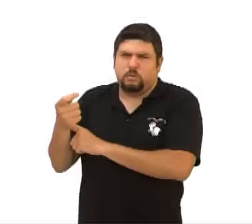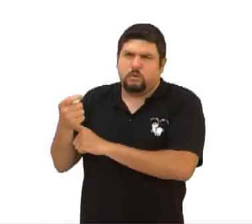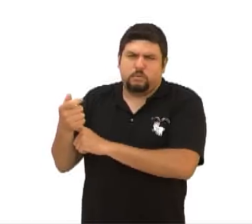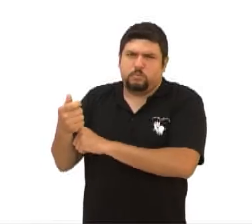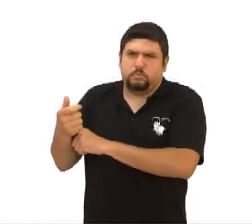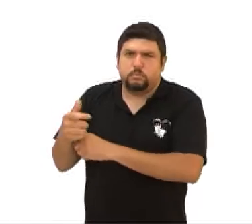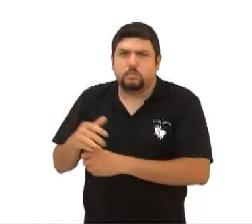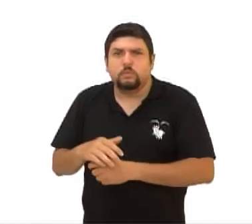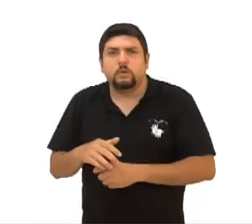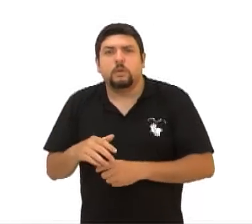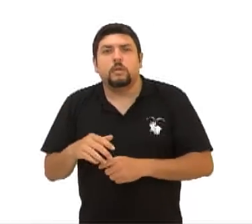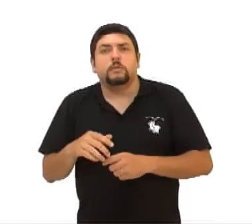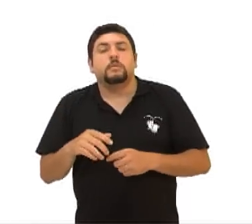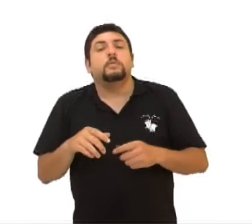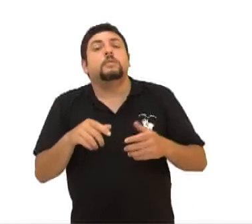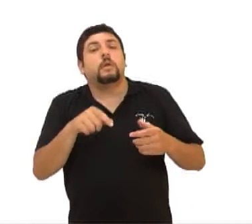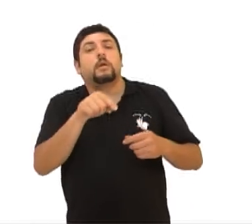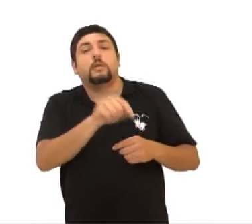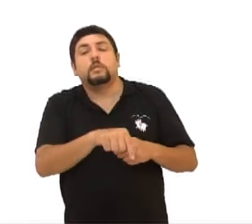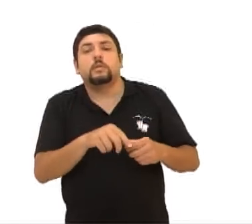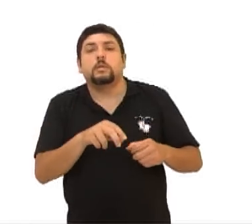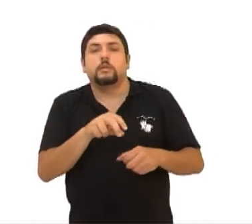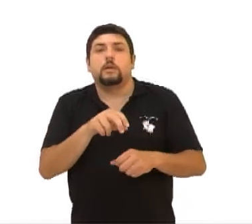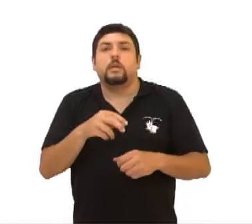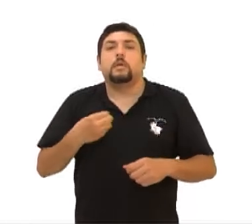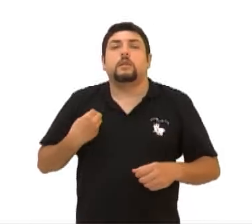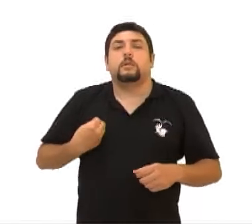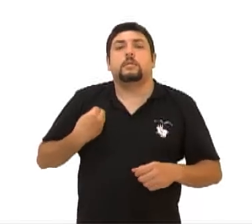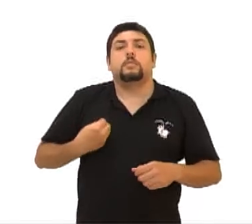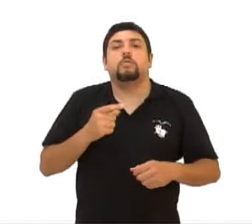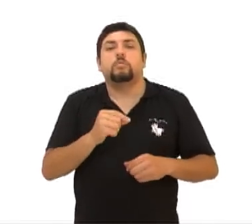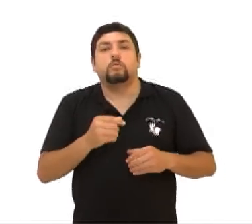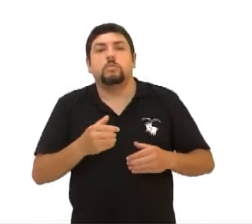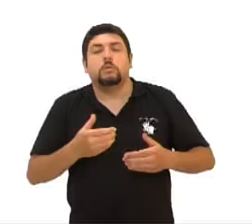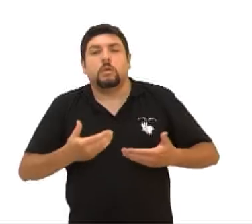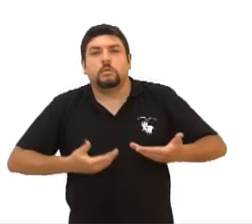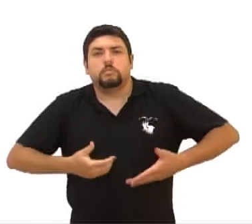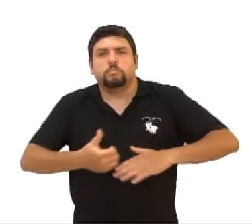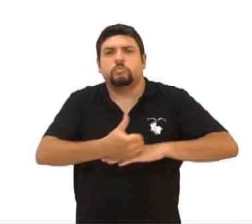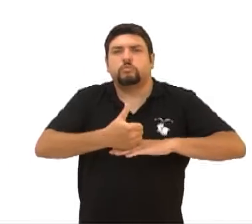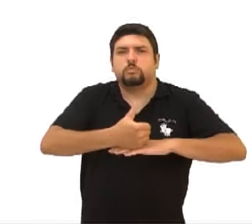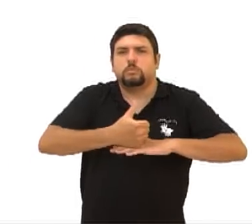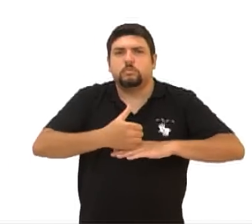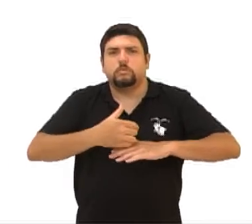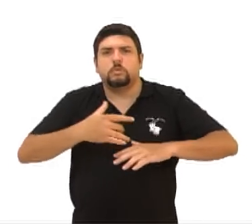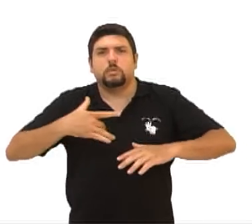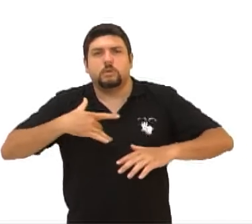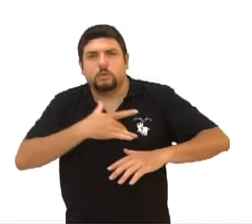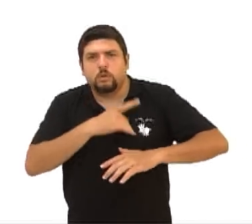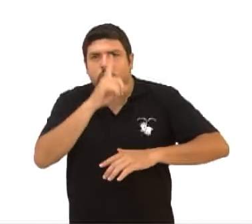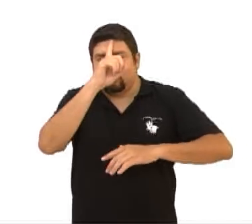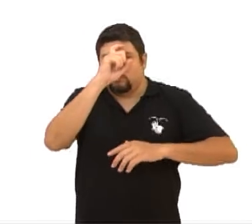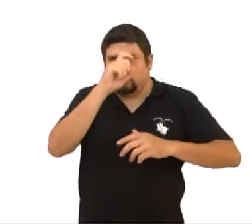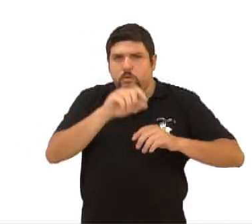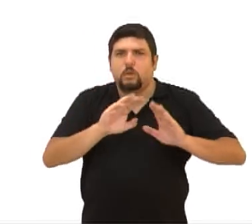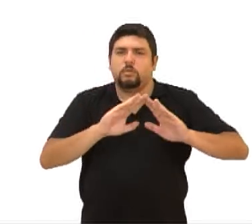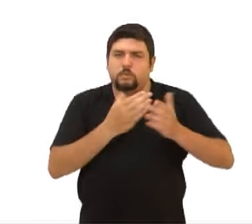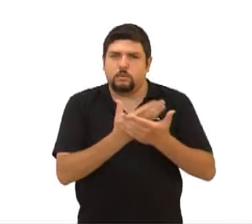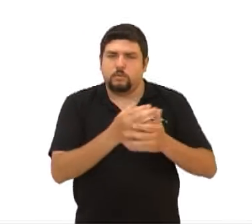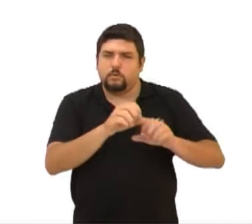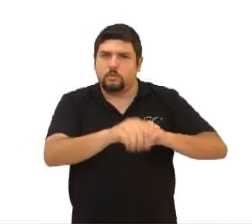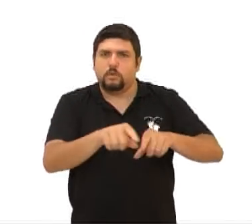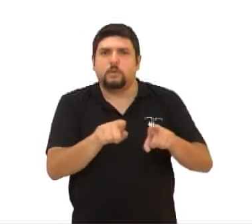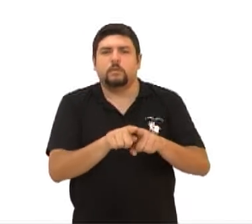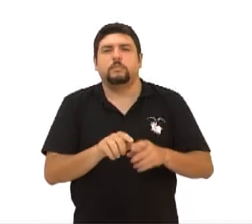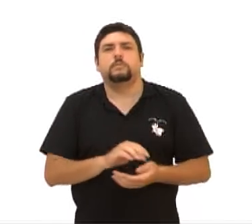ao agrobusiness, e maiores possibilidades de acesso a serviços de saúde e educação. Coloquei no final que não